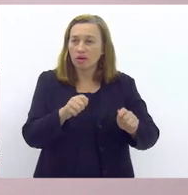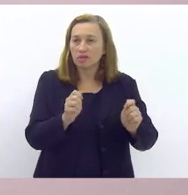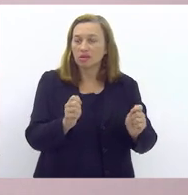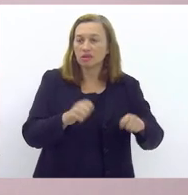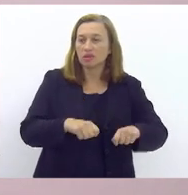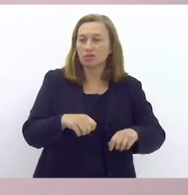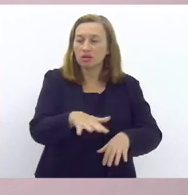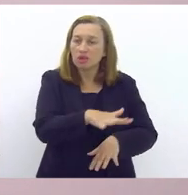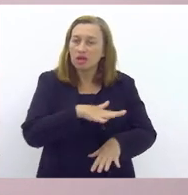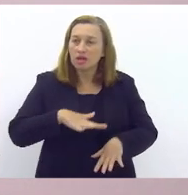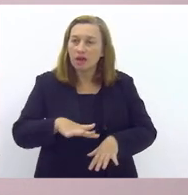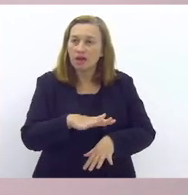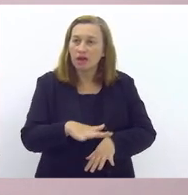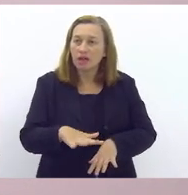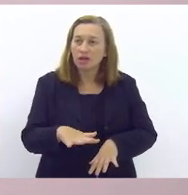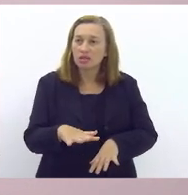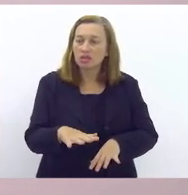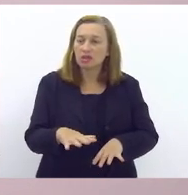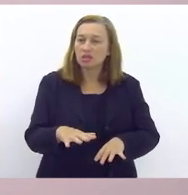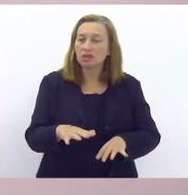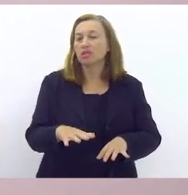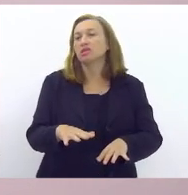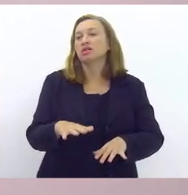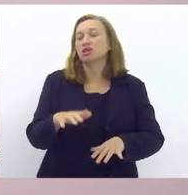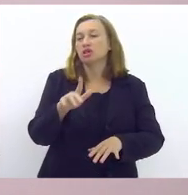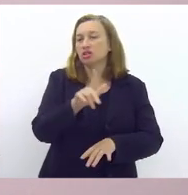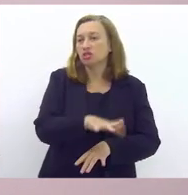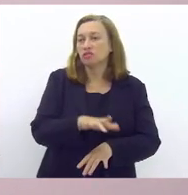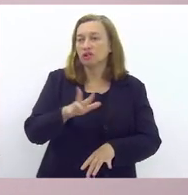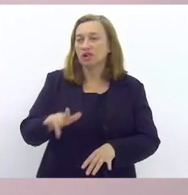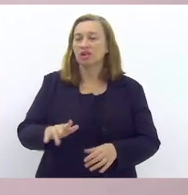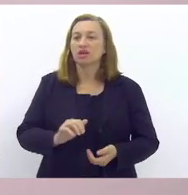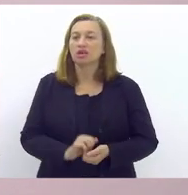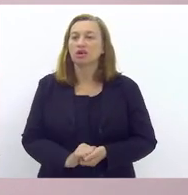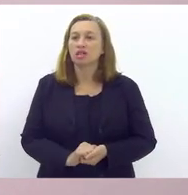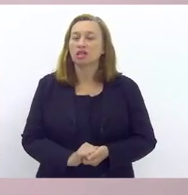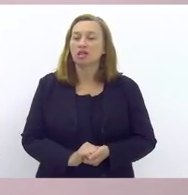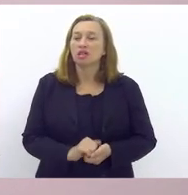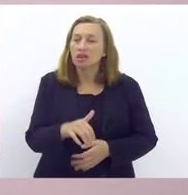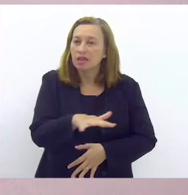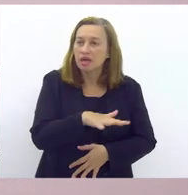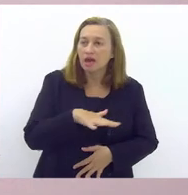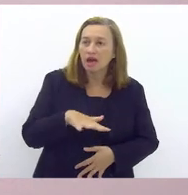de licenciatura e que atuam